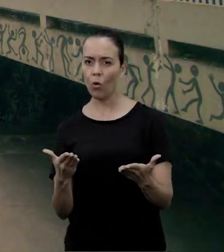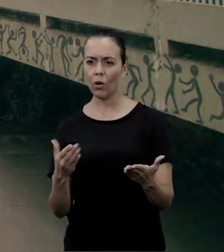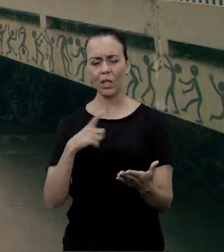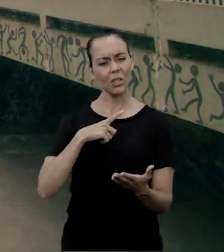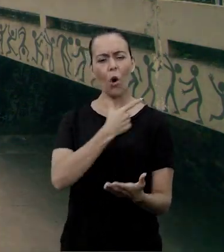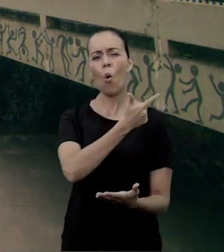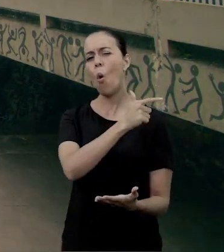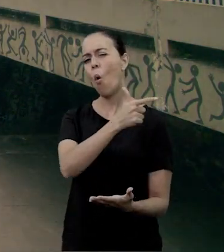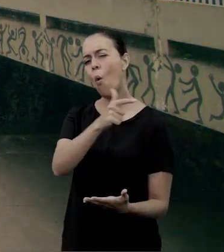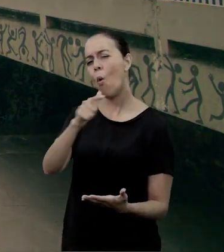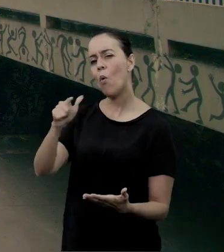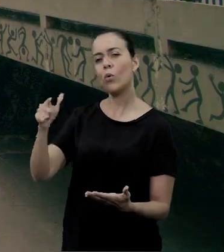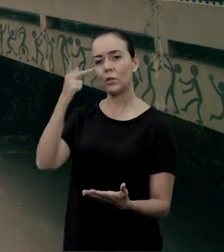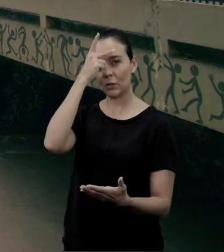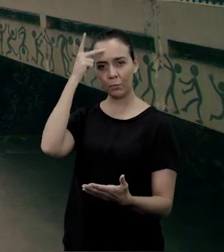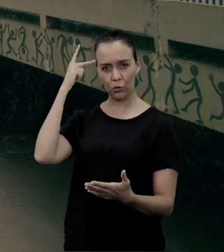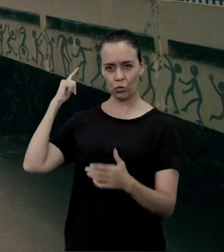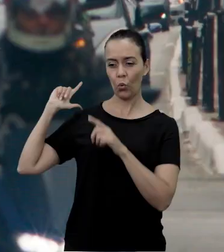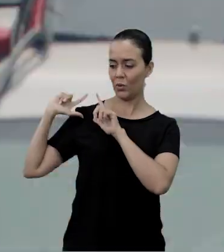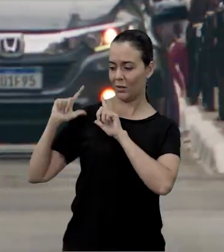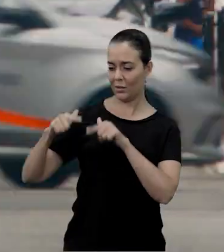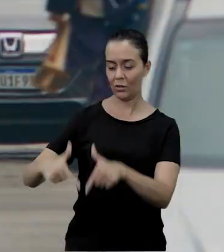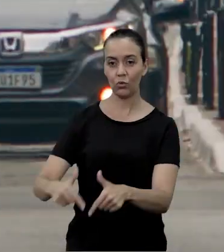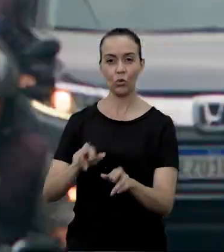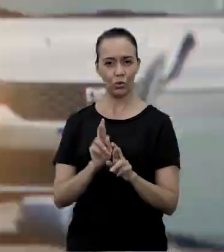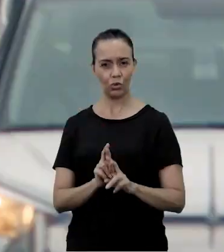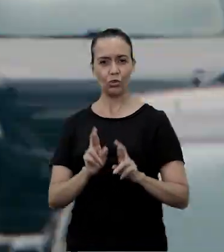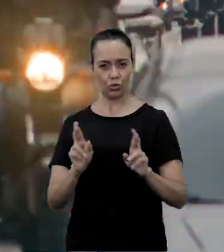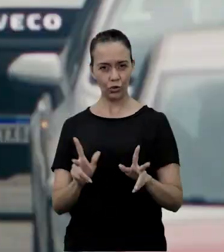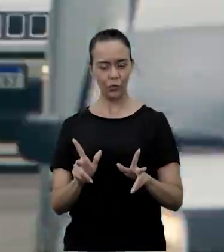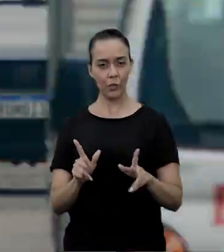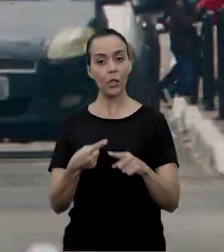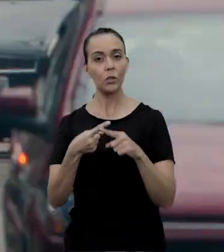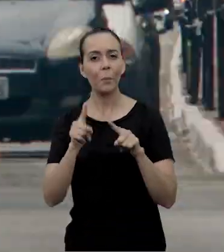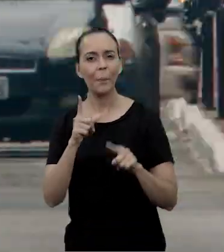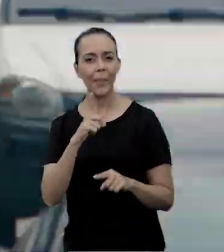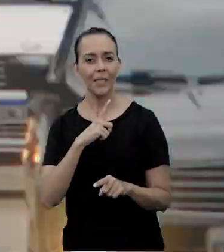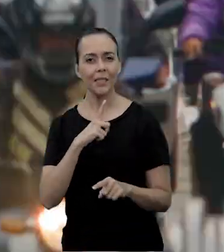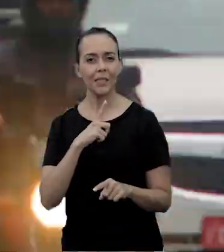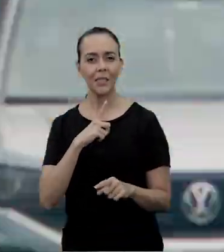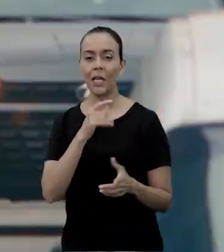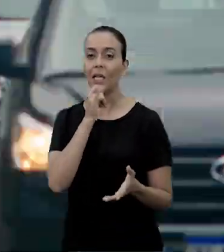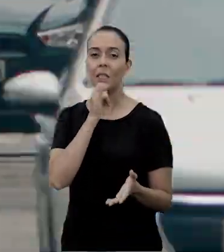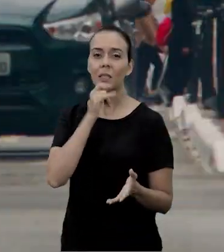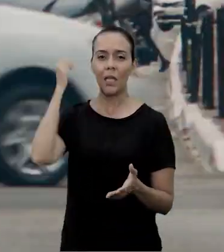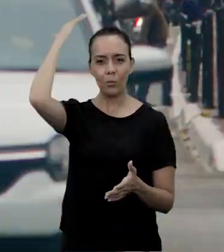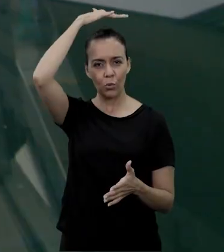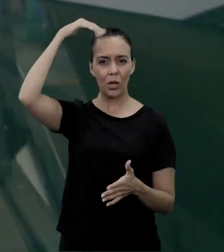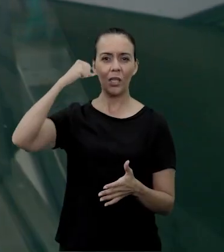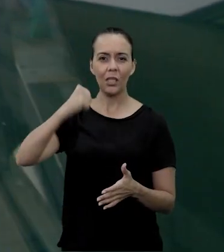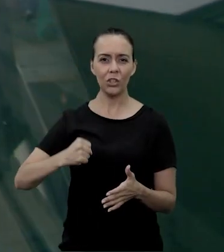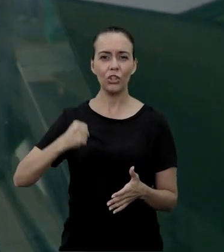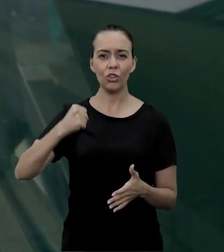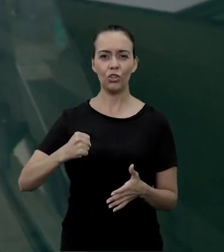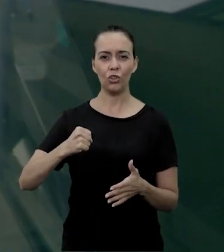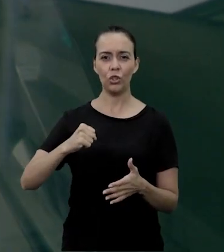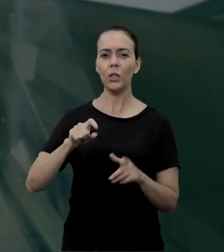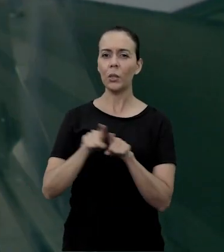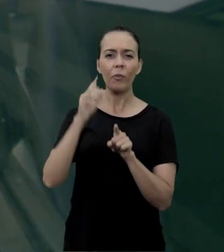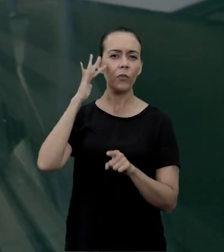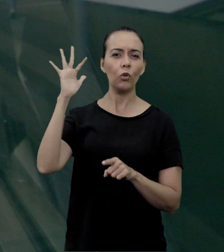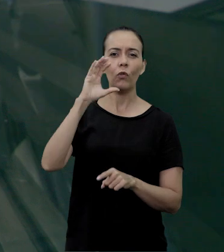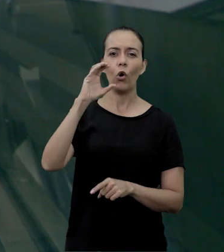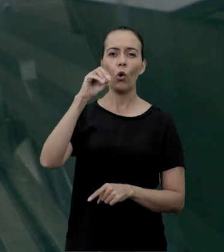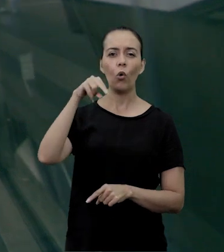citar outros de outras tradições, eu estou apenas me atendo à tradição ocidental, mas figuras como Gandhi, como Confúcio e